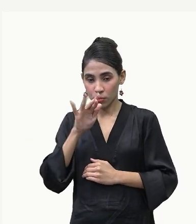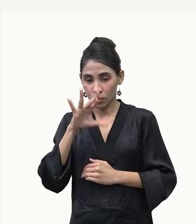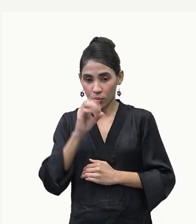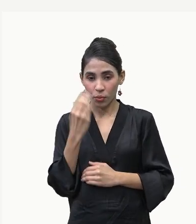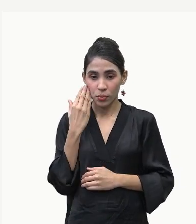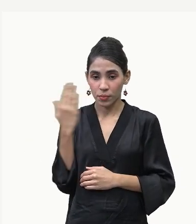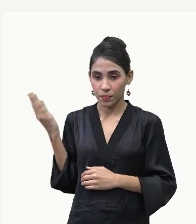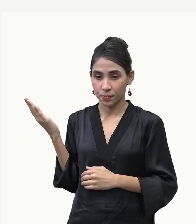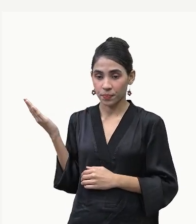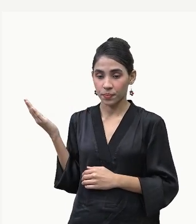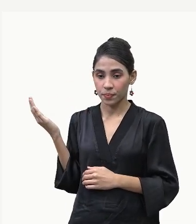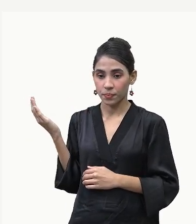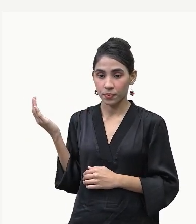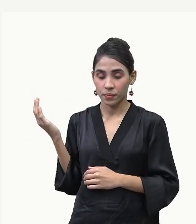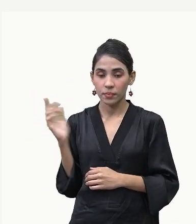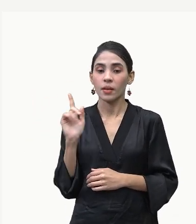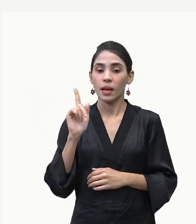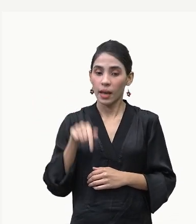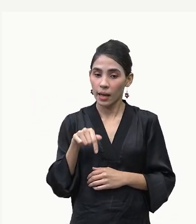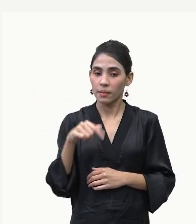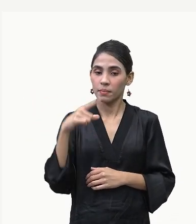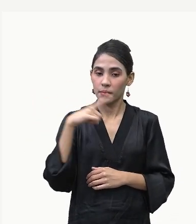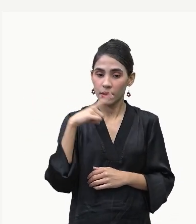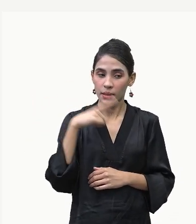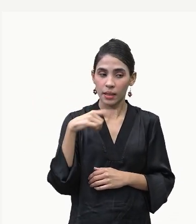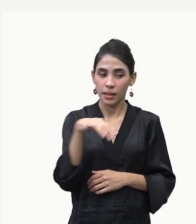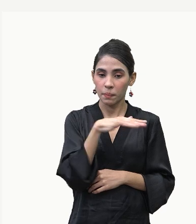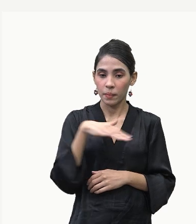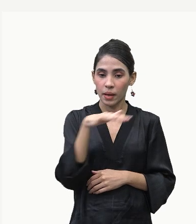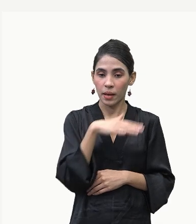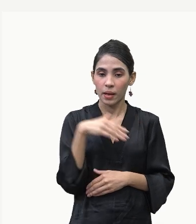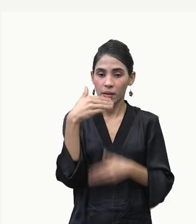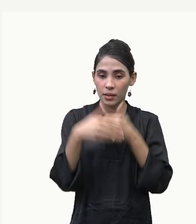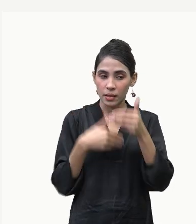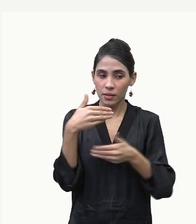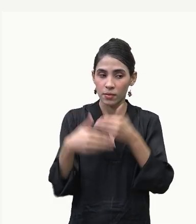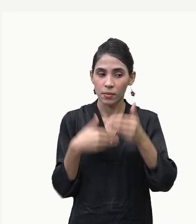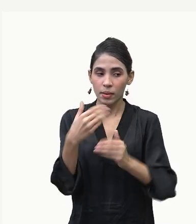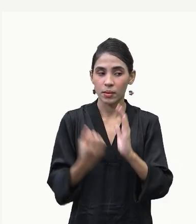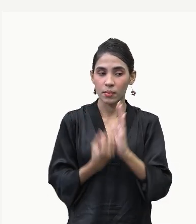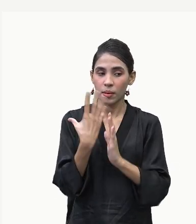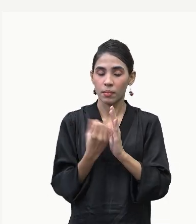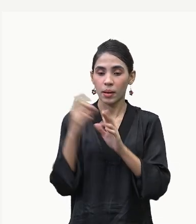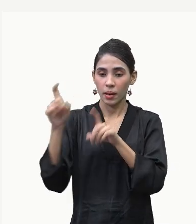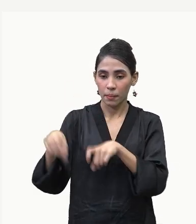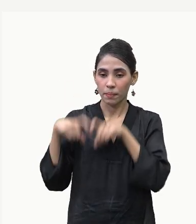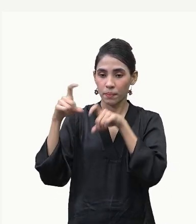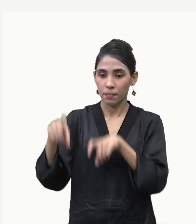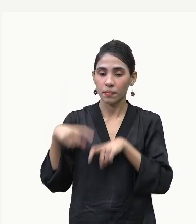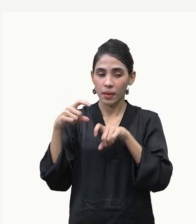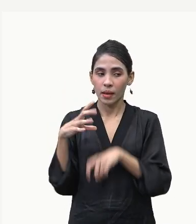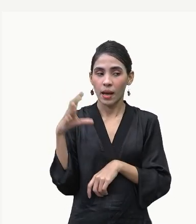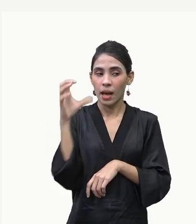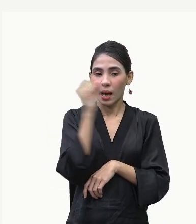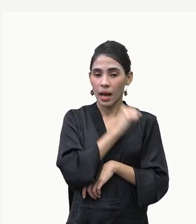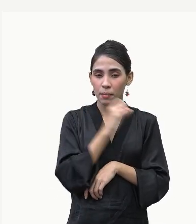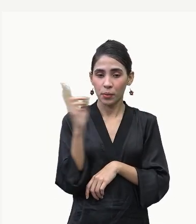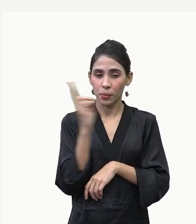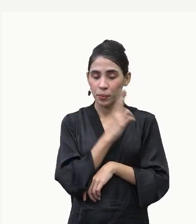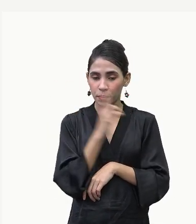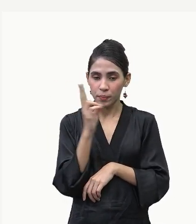uma parte ali onde nós temos o desenvolvimento agrícola bastante acelerado,